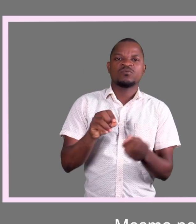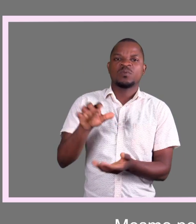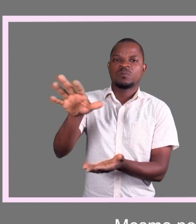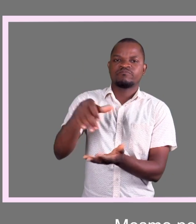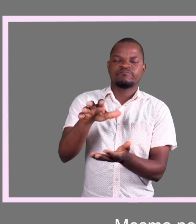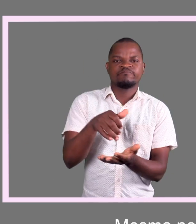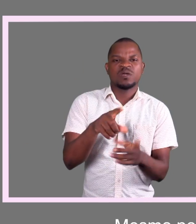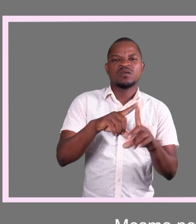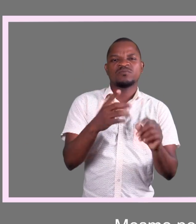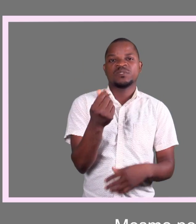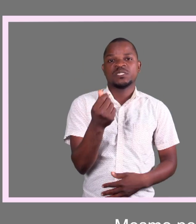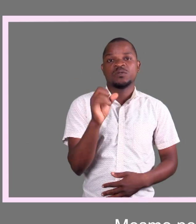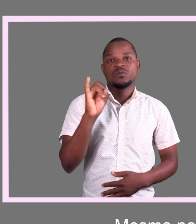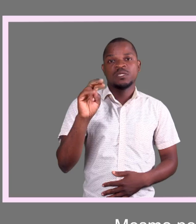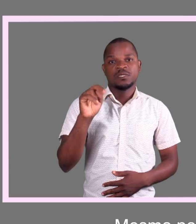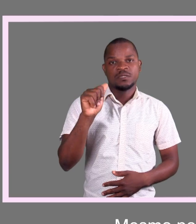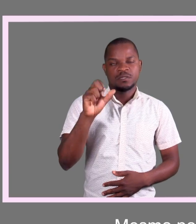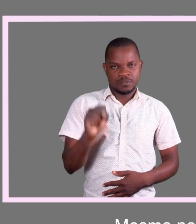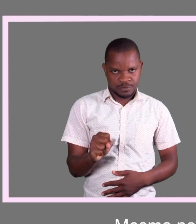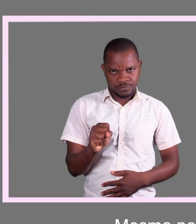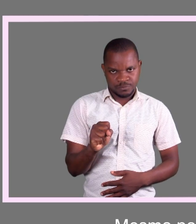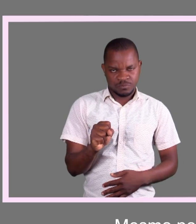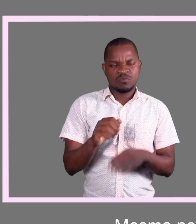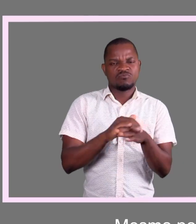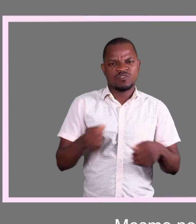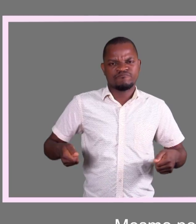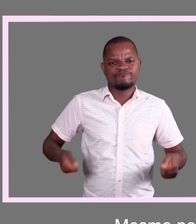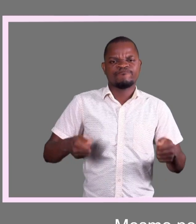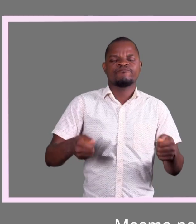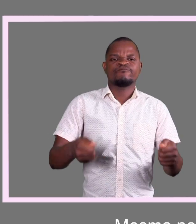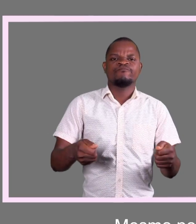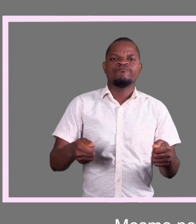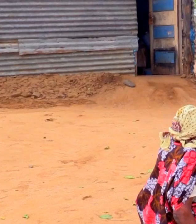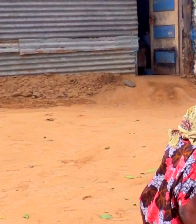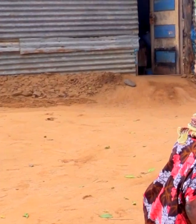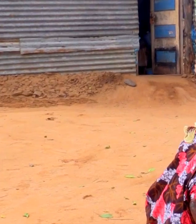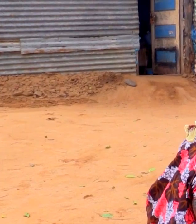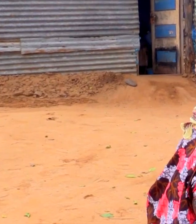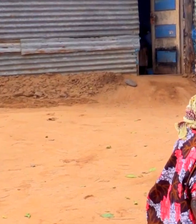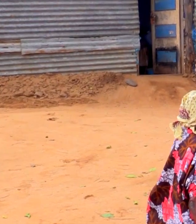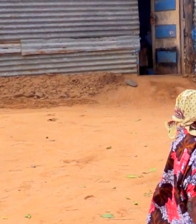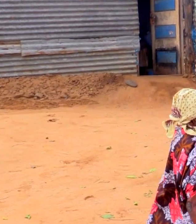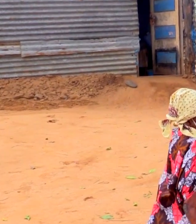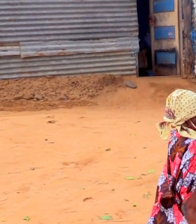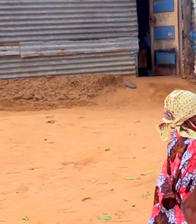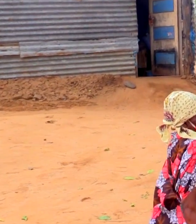ir votar, receber dinheiro do INAS, vou desta carrinha de mão.